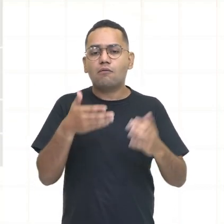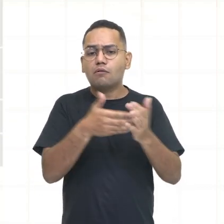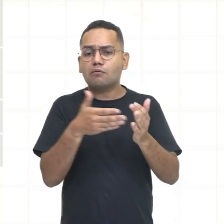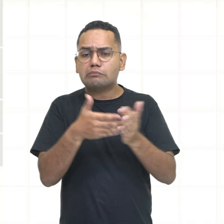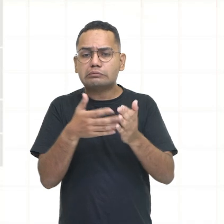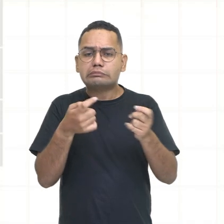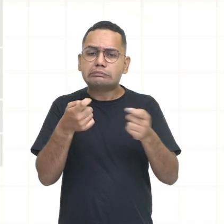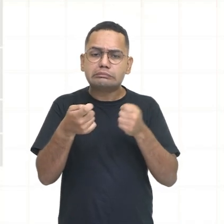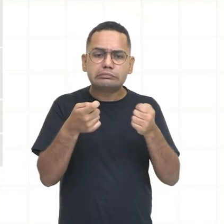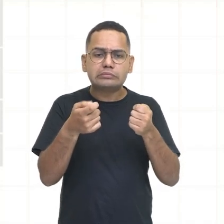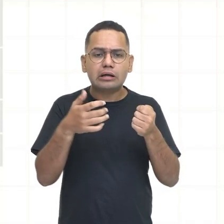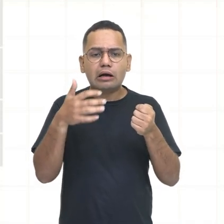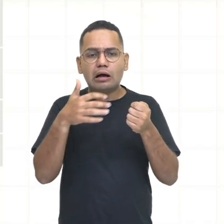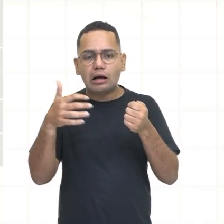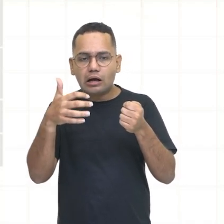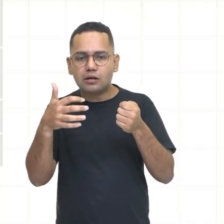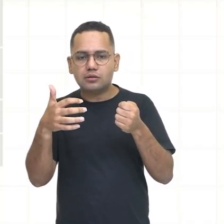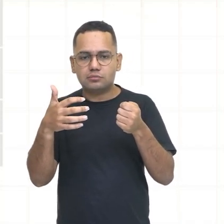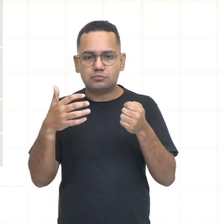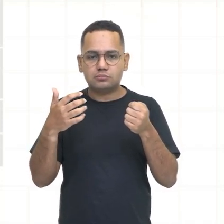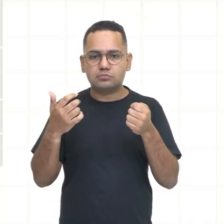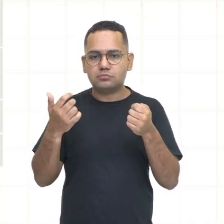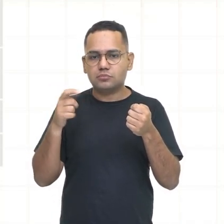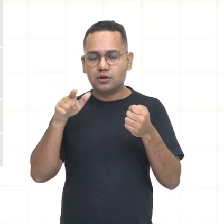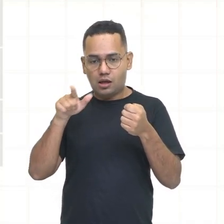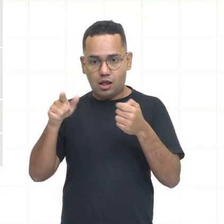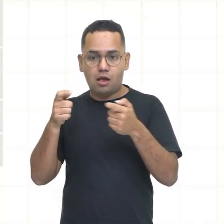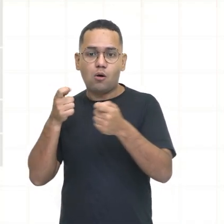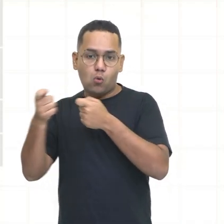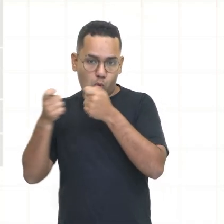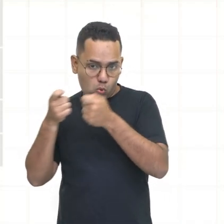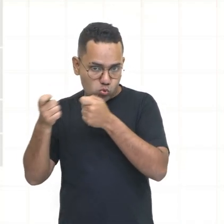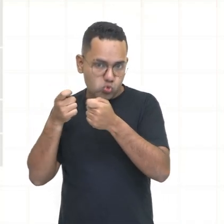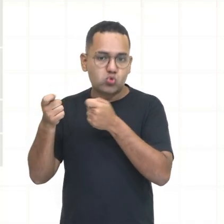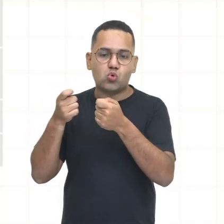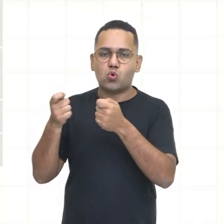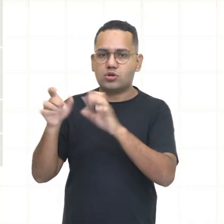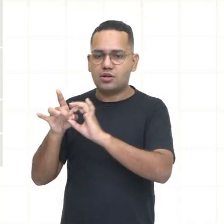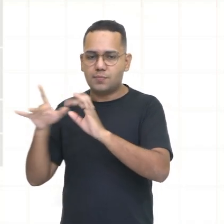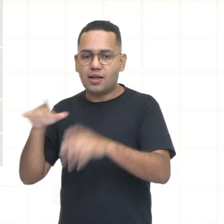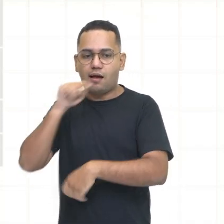a liberdade, tá, gente? Limite para as liberdades.